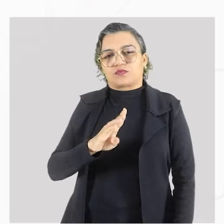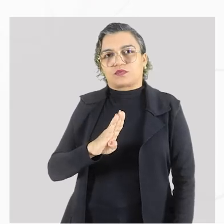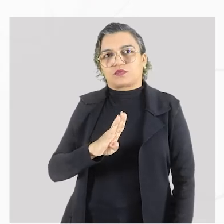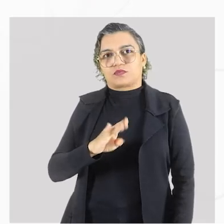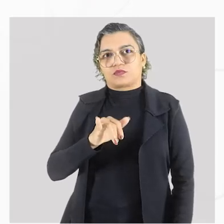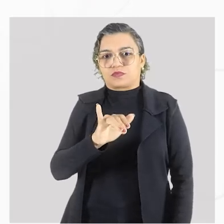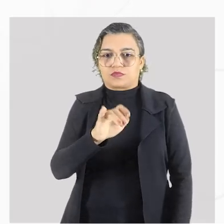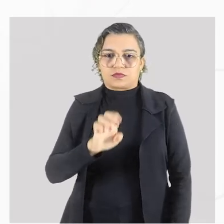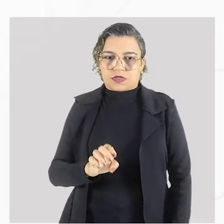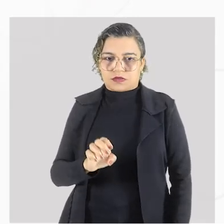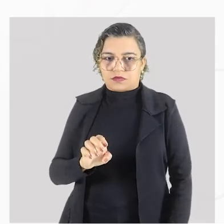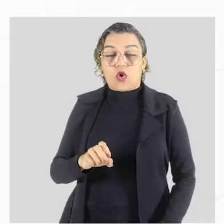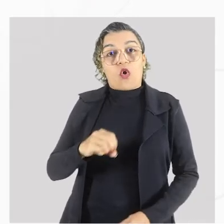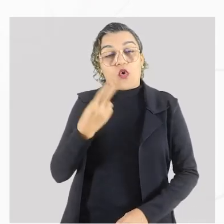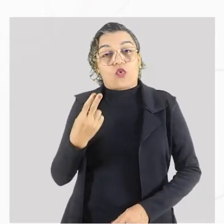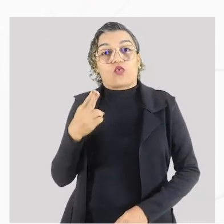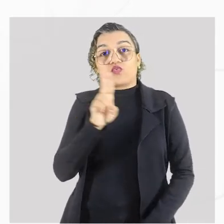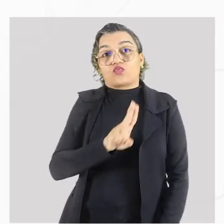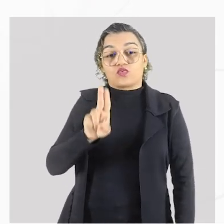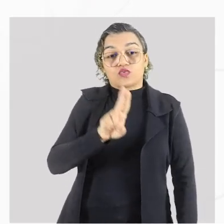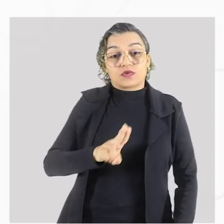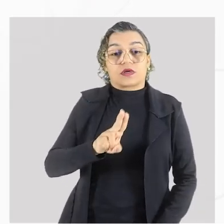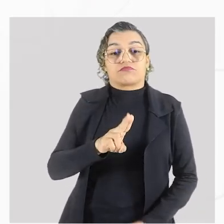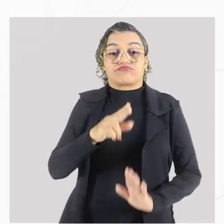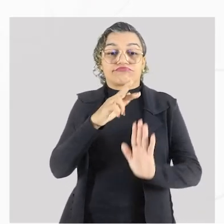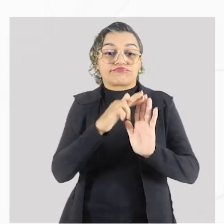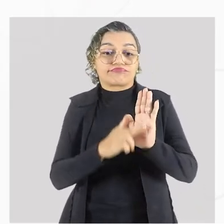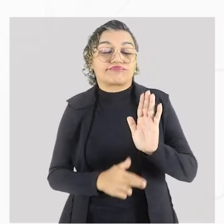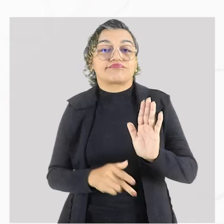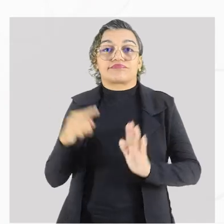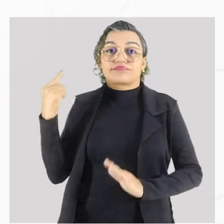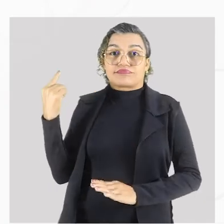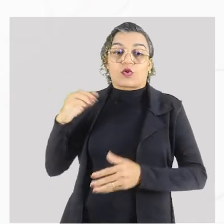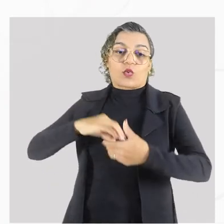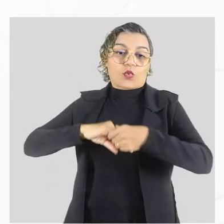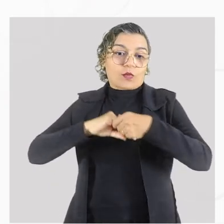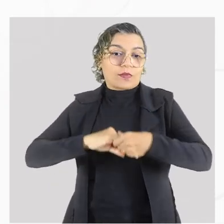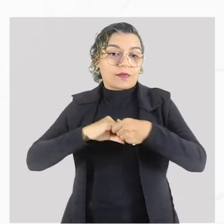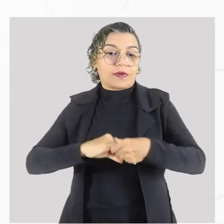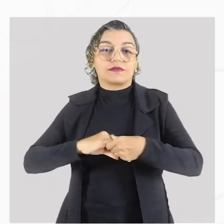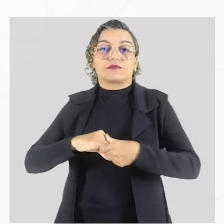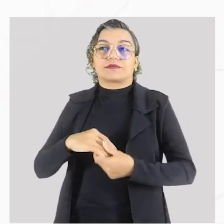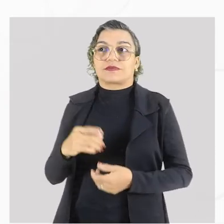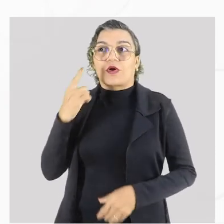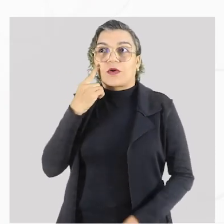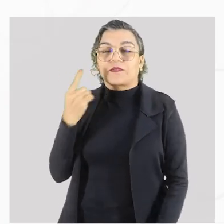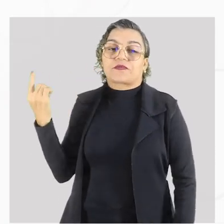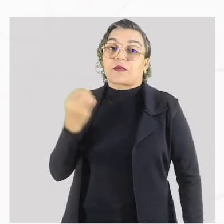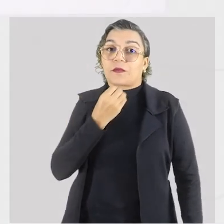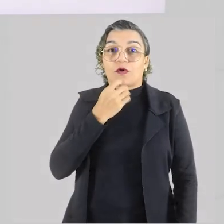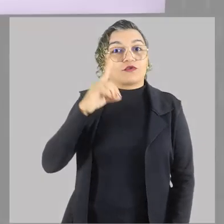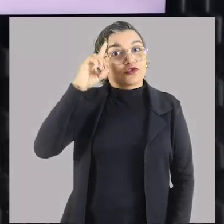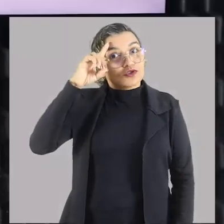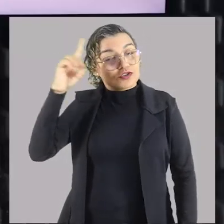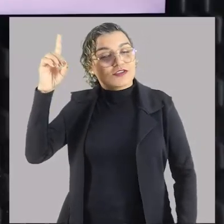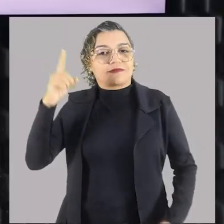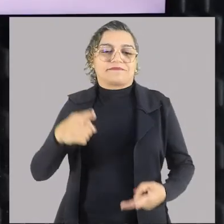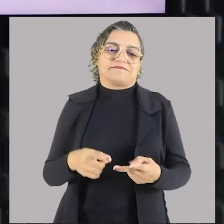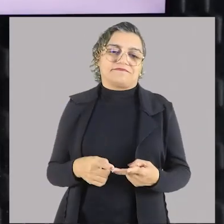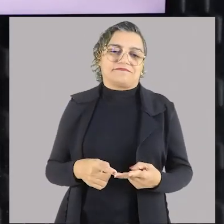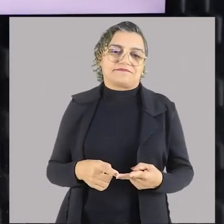desses cumprimentos aqui, ó. Have a nice day, tenha um bom dia. Farewell, passe